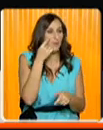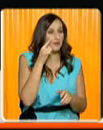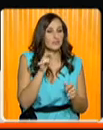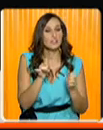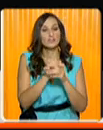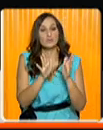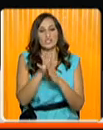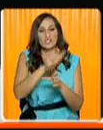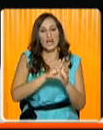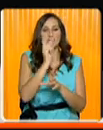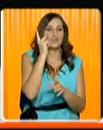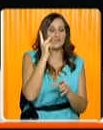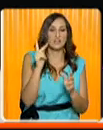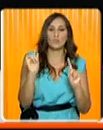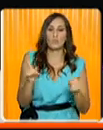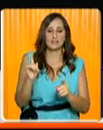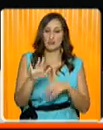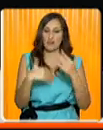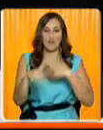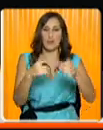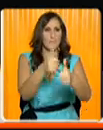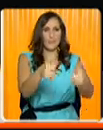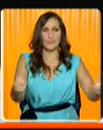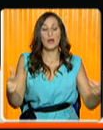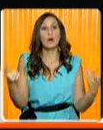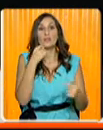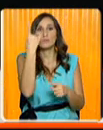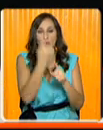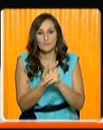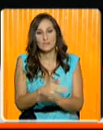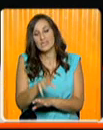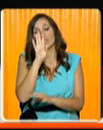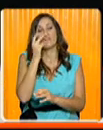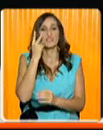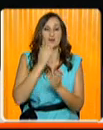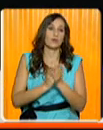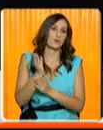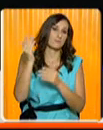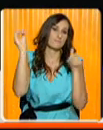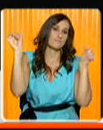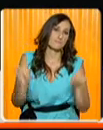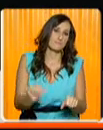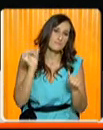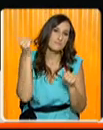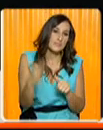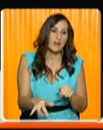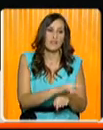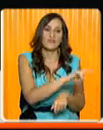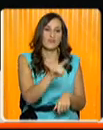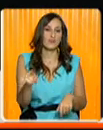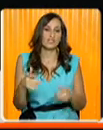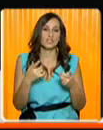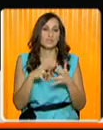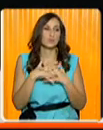Experimentem, todas as áreas da vossa vida começam a correr bem. Agora eu vou dizer uma coisa, se a nossa vida correr mal, vocês não